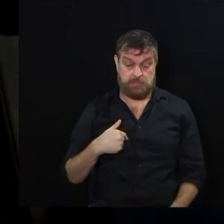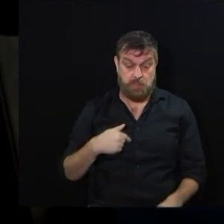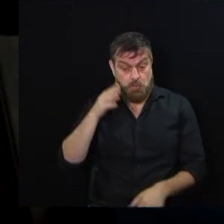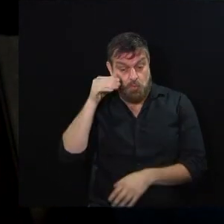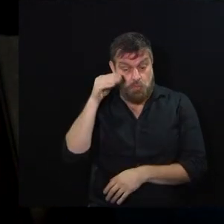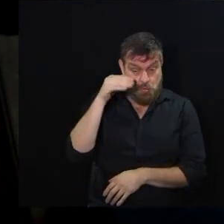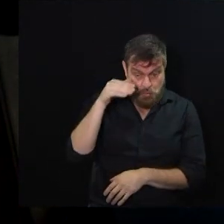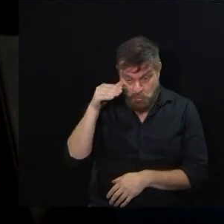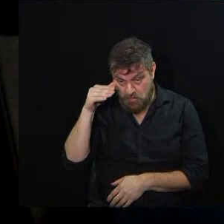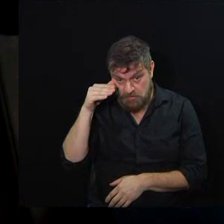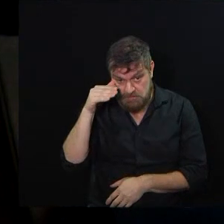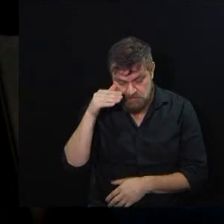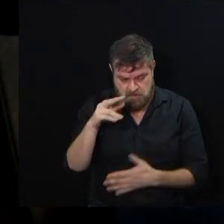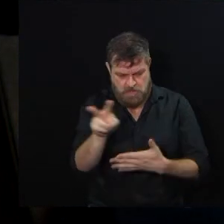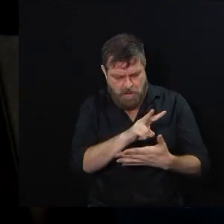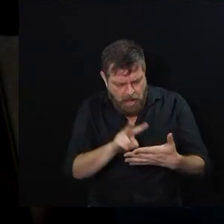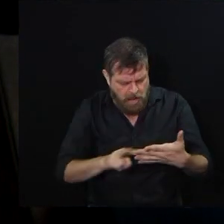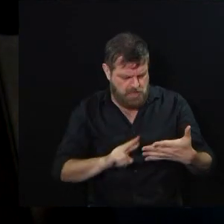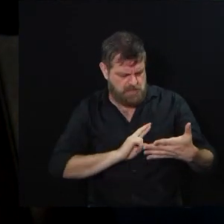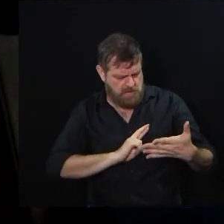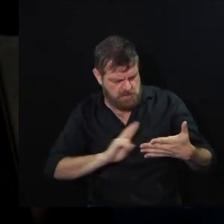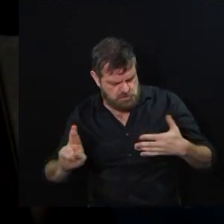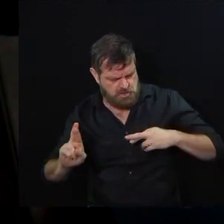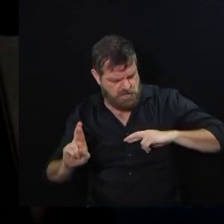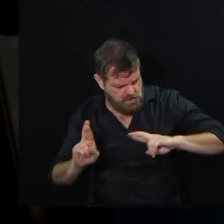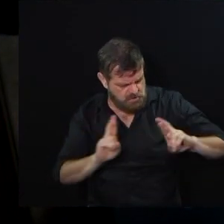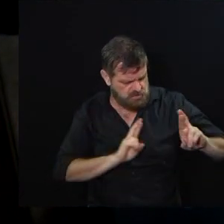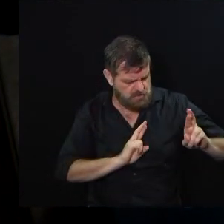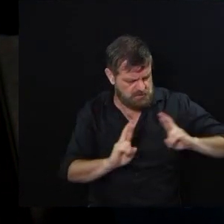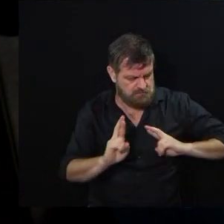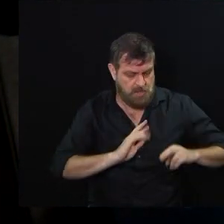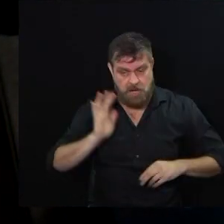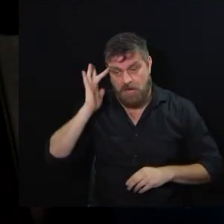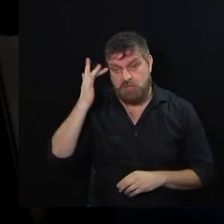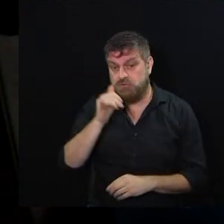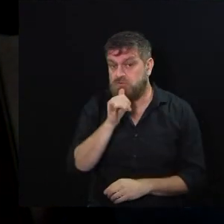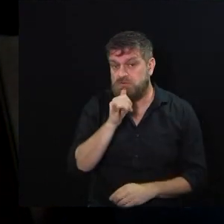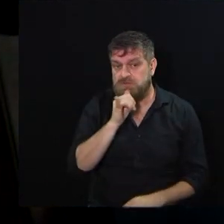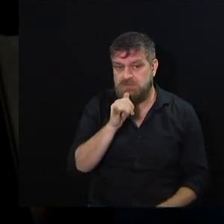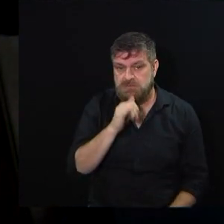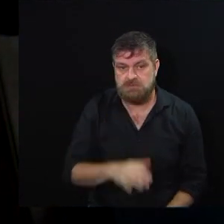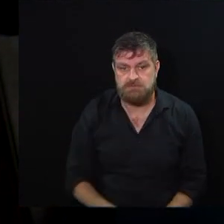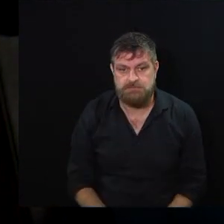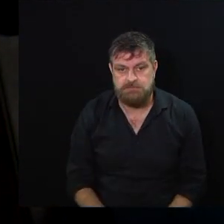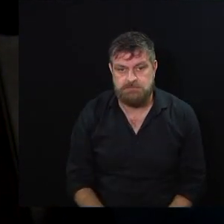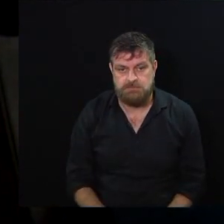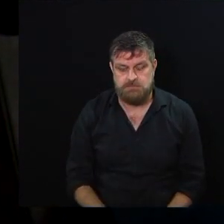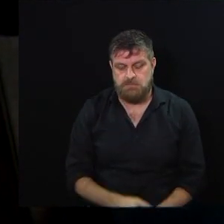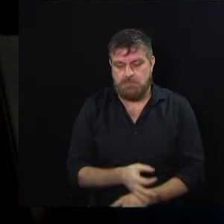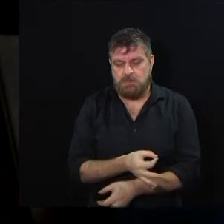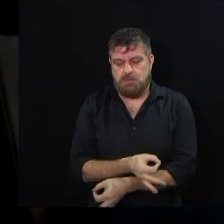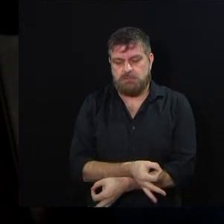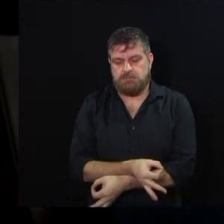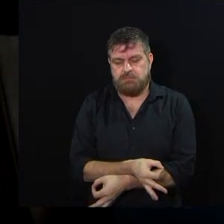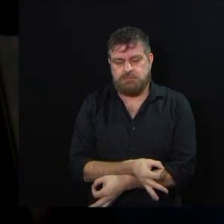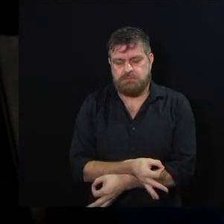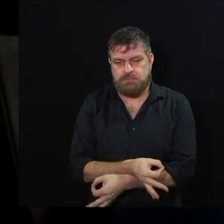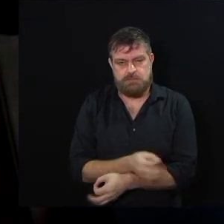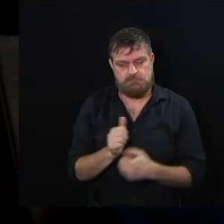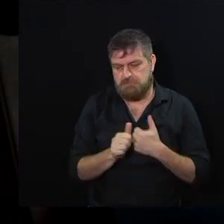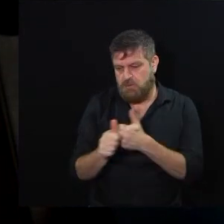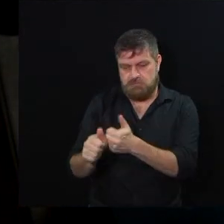diferentes religiões. Acho, por exemplo, budismo muito interessante, mas não sigo nenhuma. Embora tenha